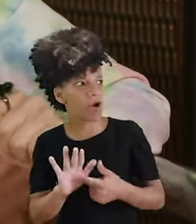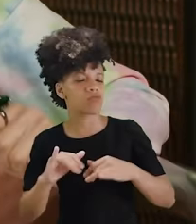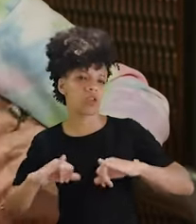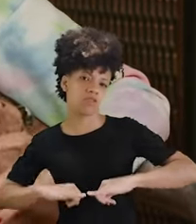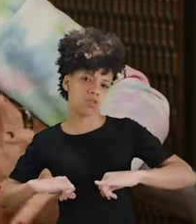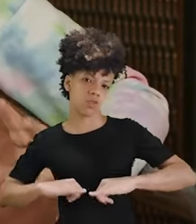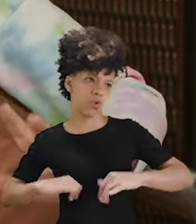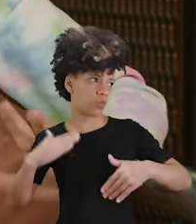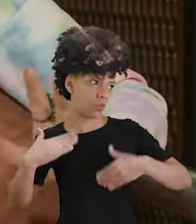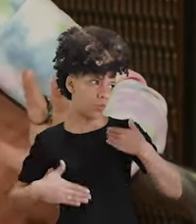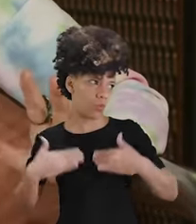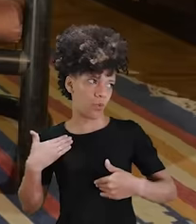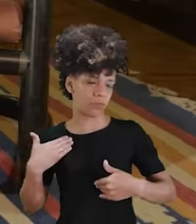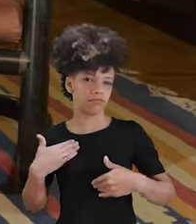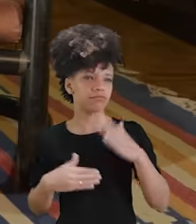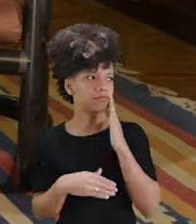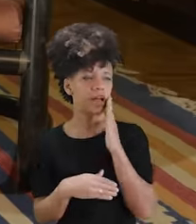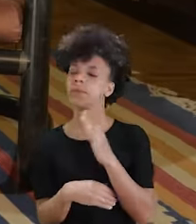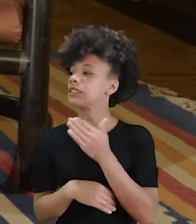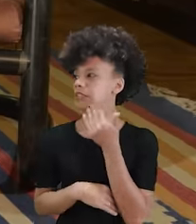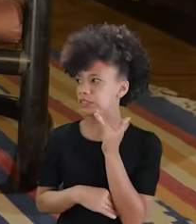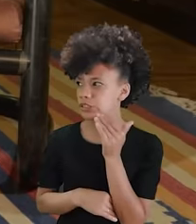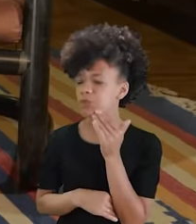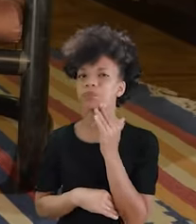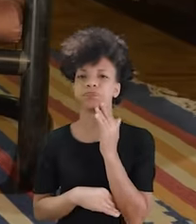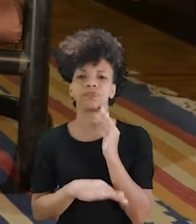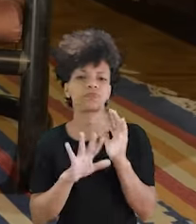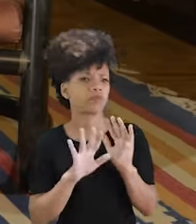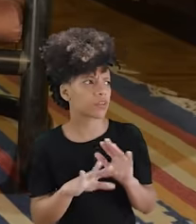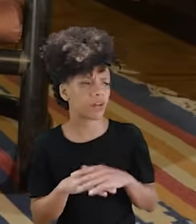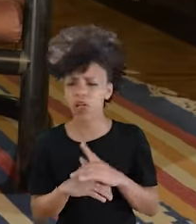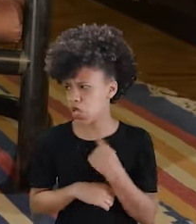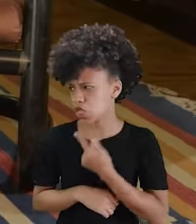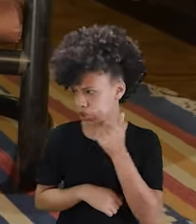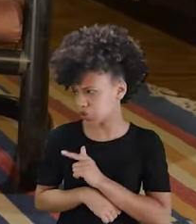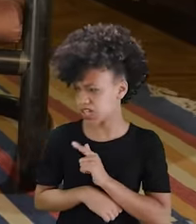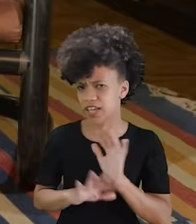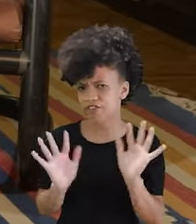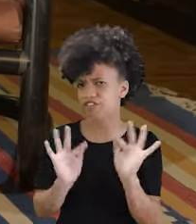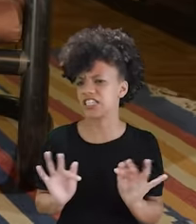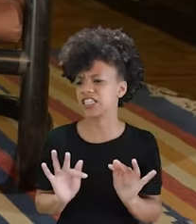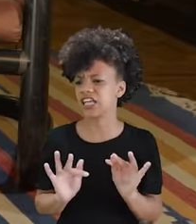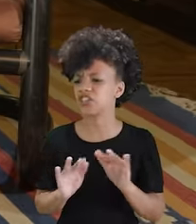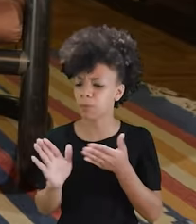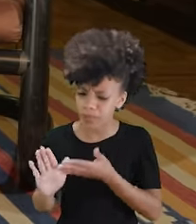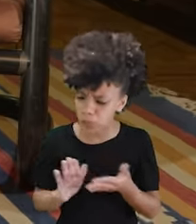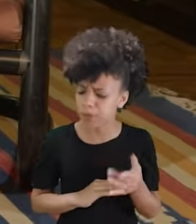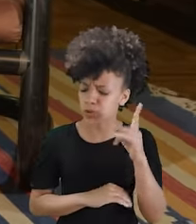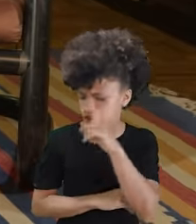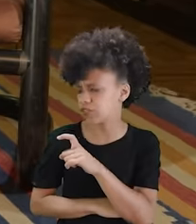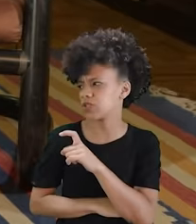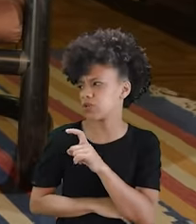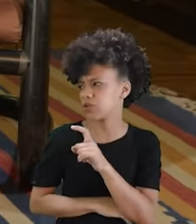trazem muito essa dor ainda no corpo sabe então aí eu sei que você feliz na merda exata